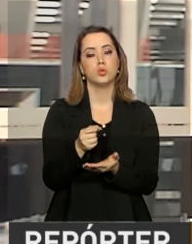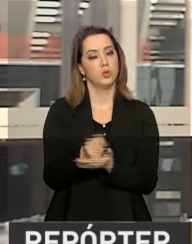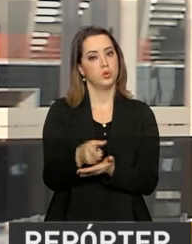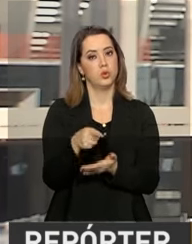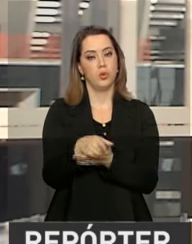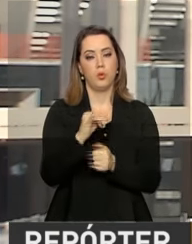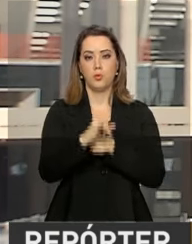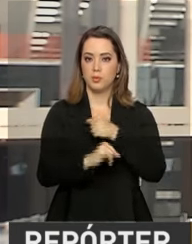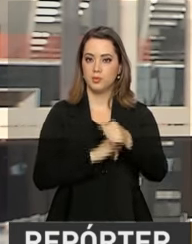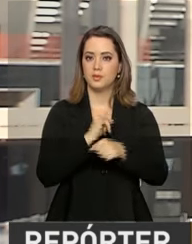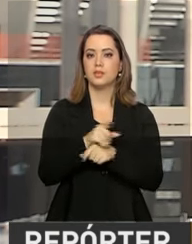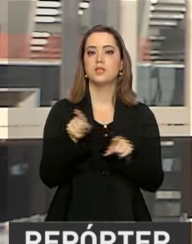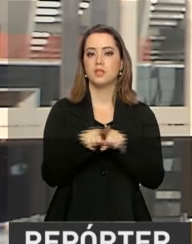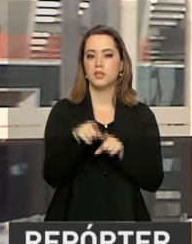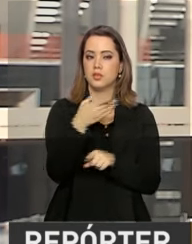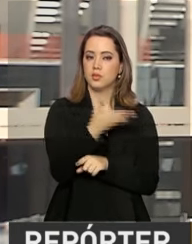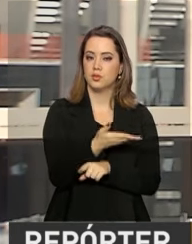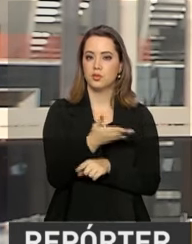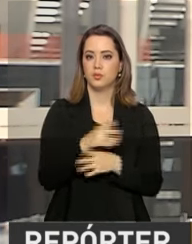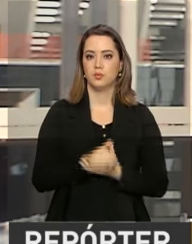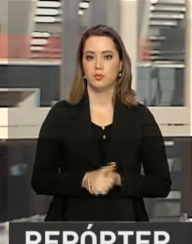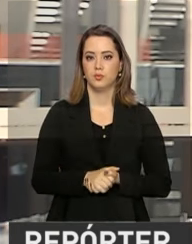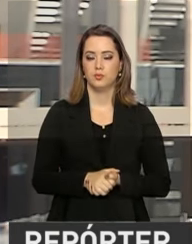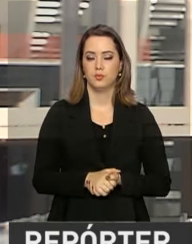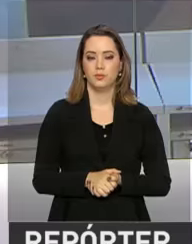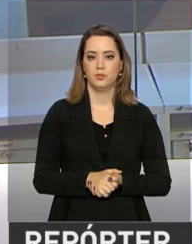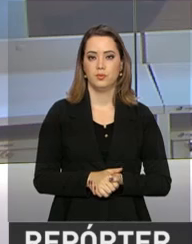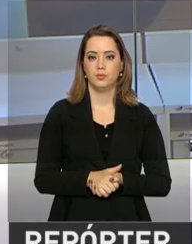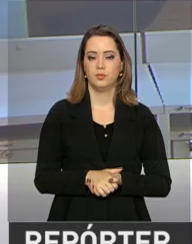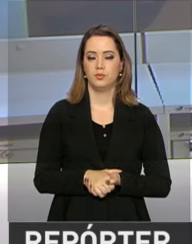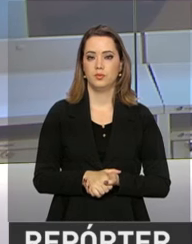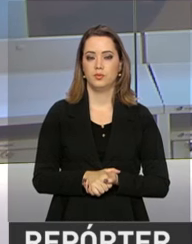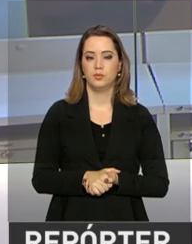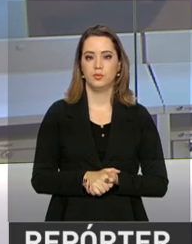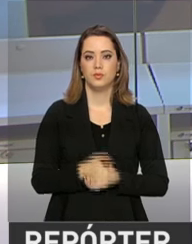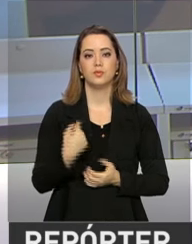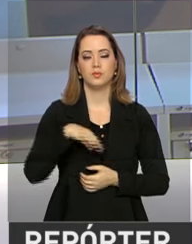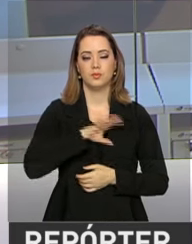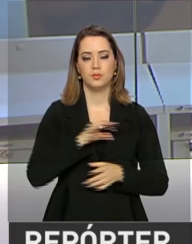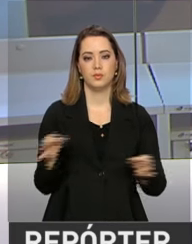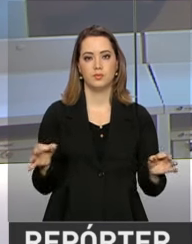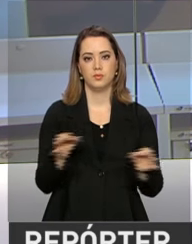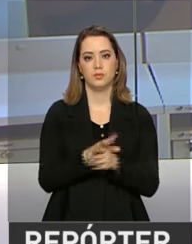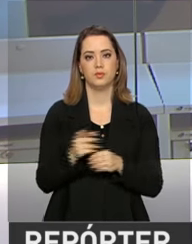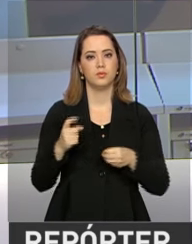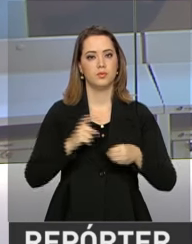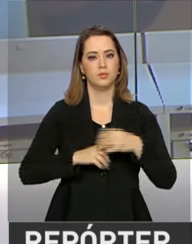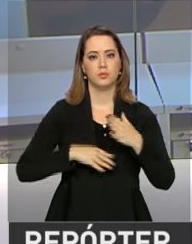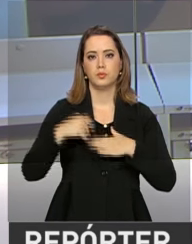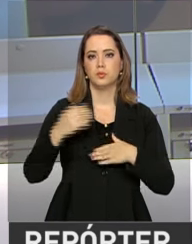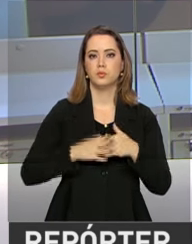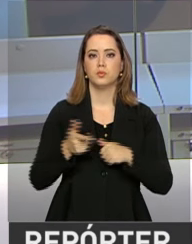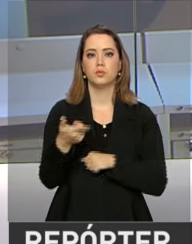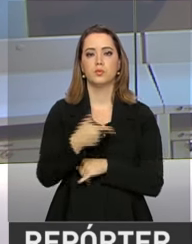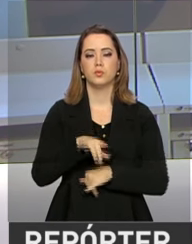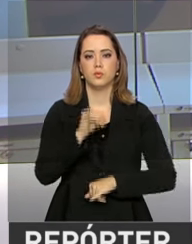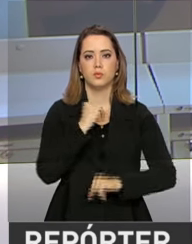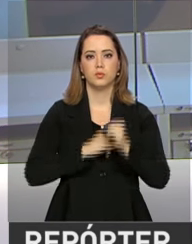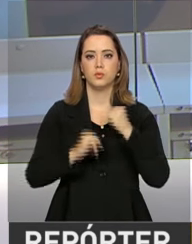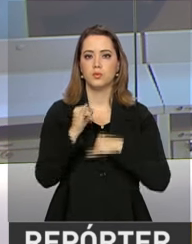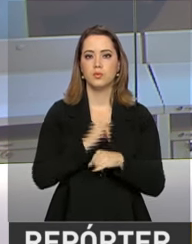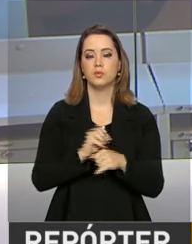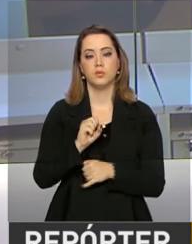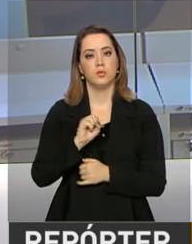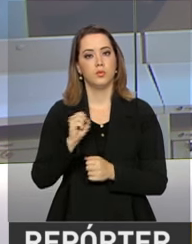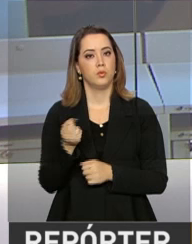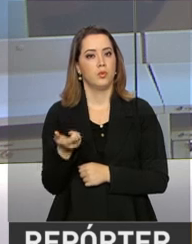no endereço rio2016.com. Nós ficamos por aqui, voltamos a qualquer momento com outras informações